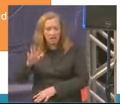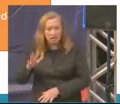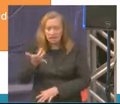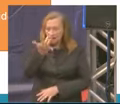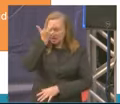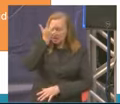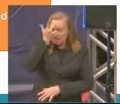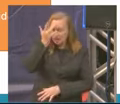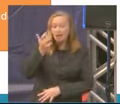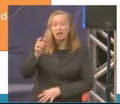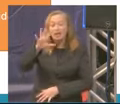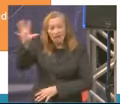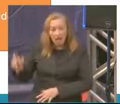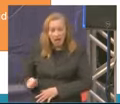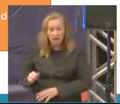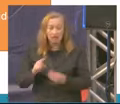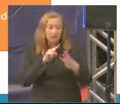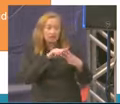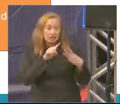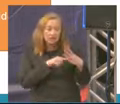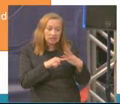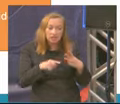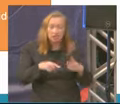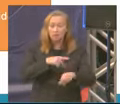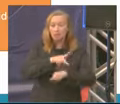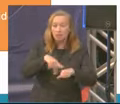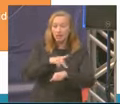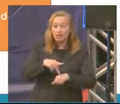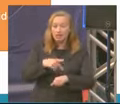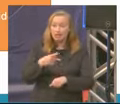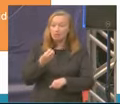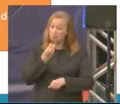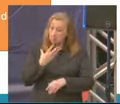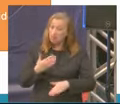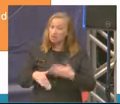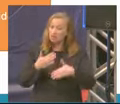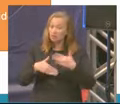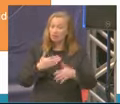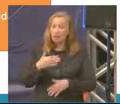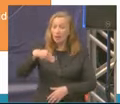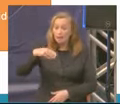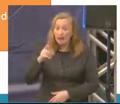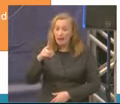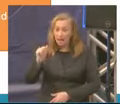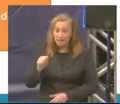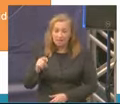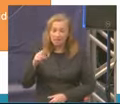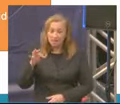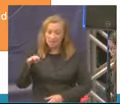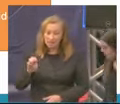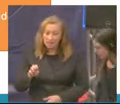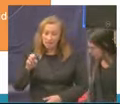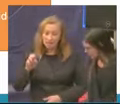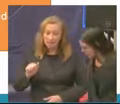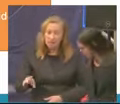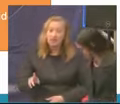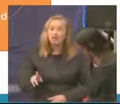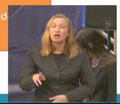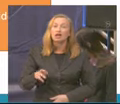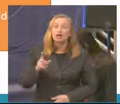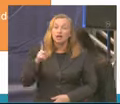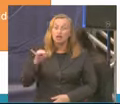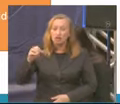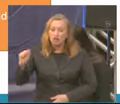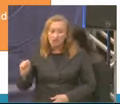África. Mais especificamente, três países estão se dando muito bem nessa história, Malásia, Vietnã e Indonésia, mas vem